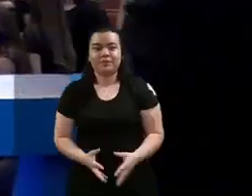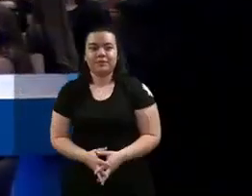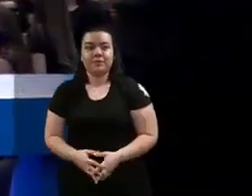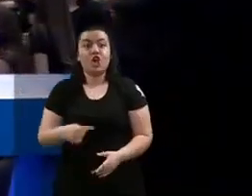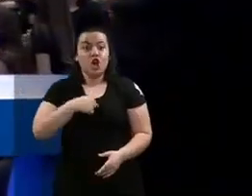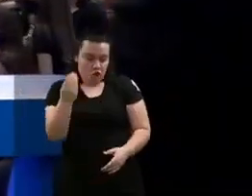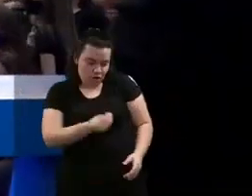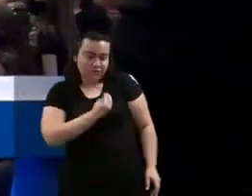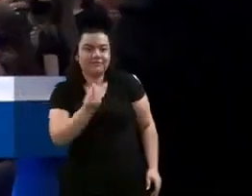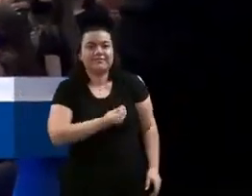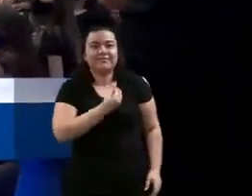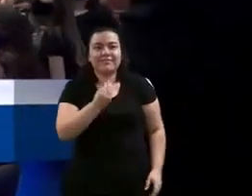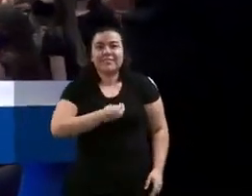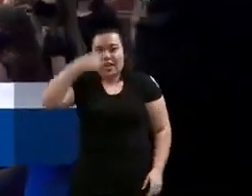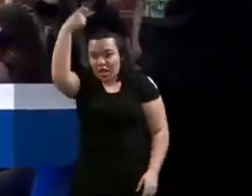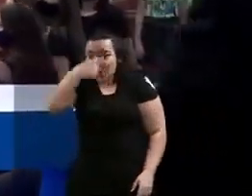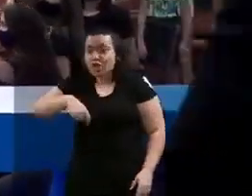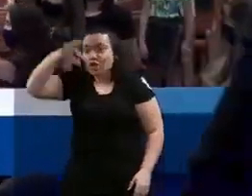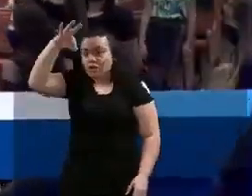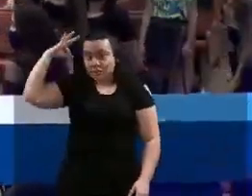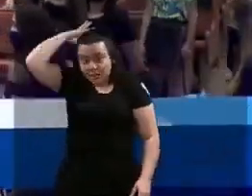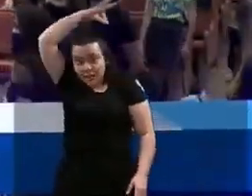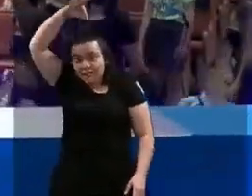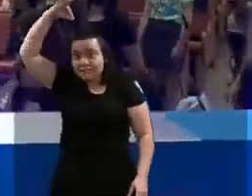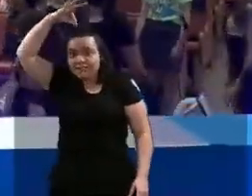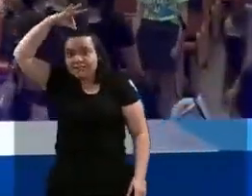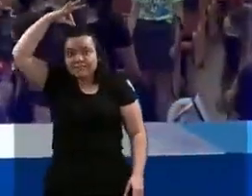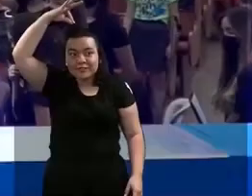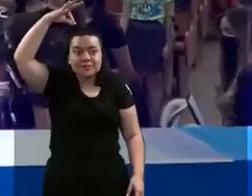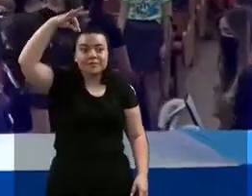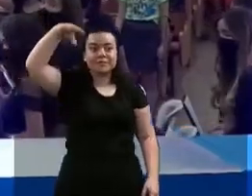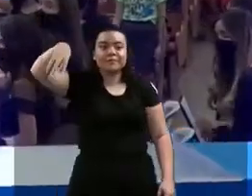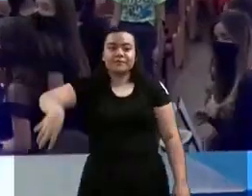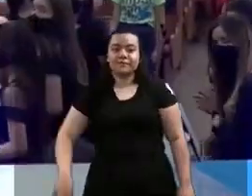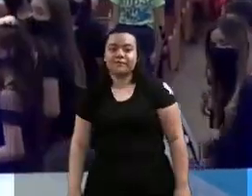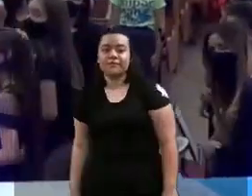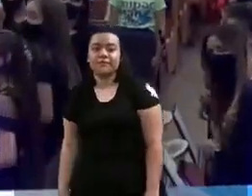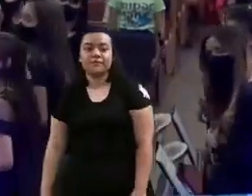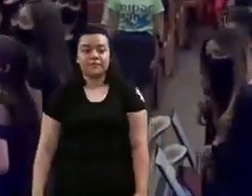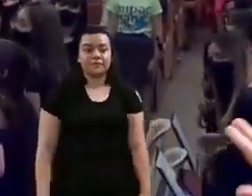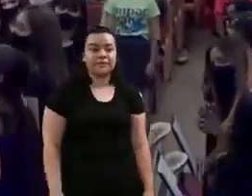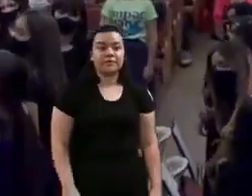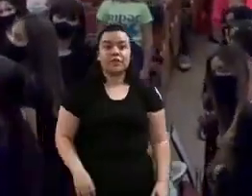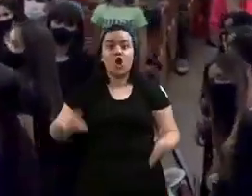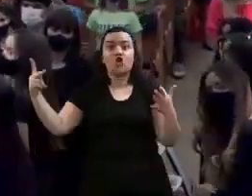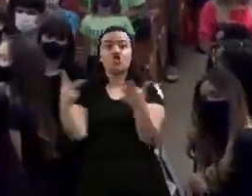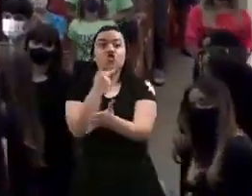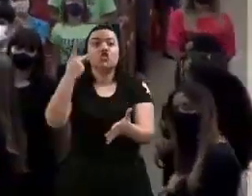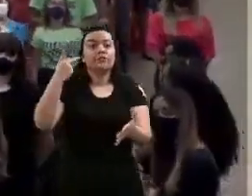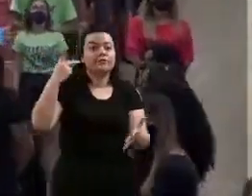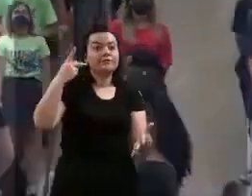ama. E por vos amar, eu vos digo, é chegado o tempo.